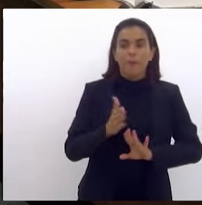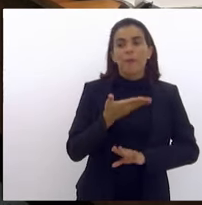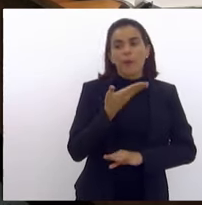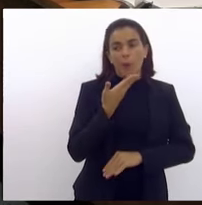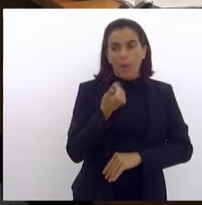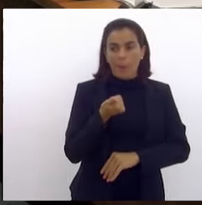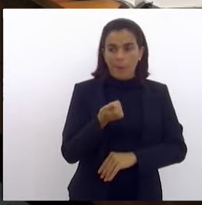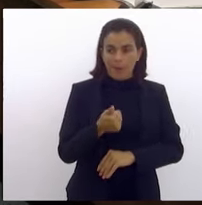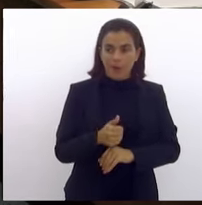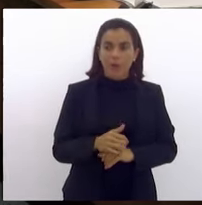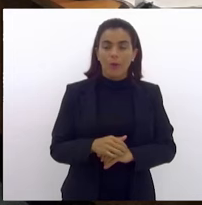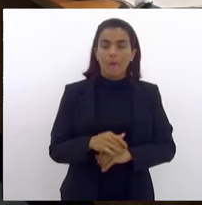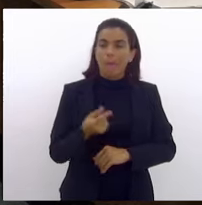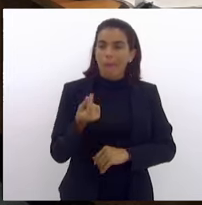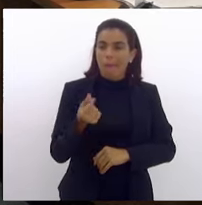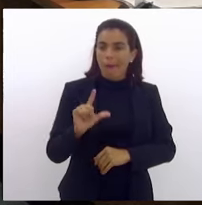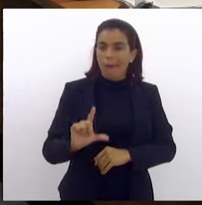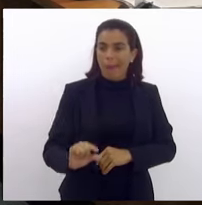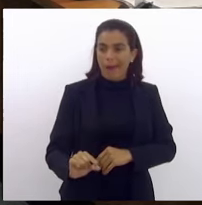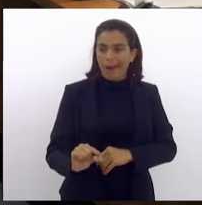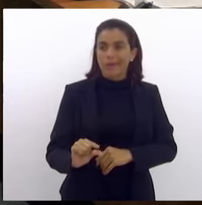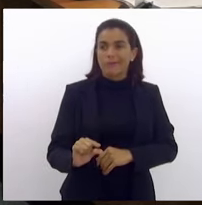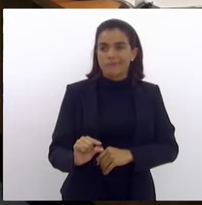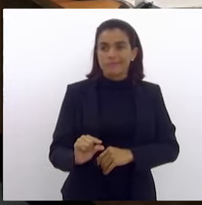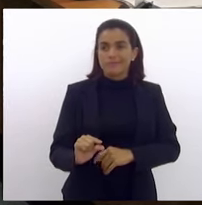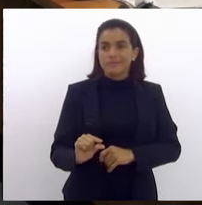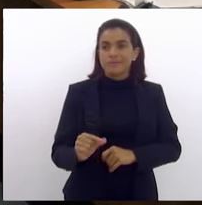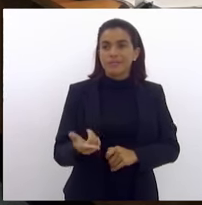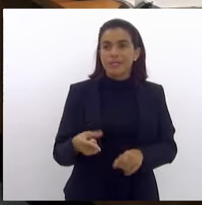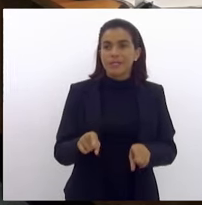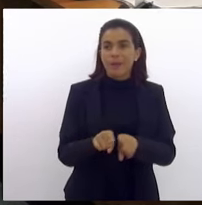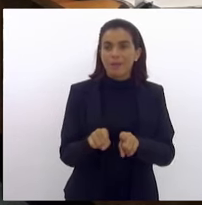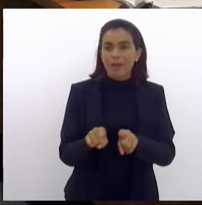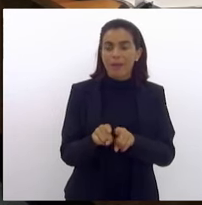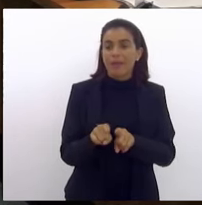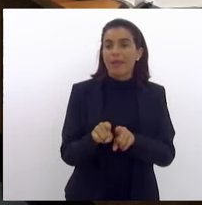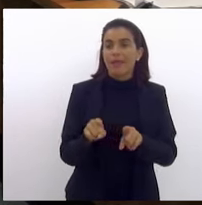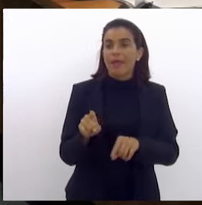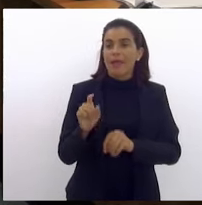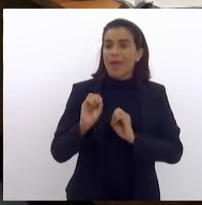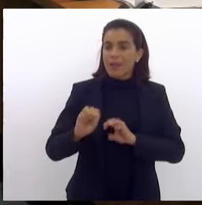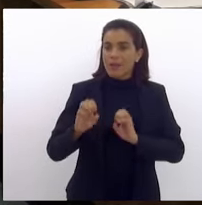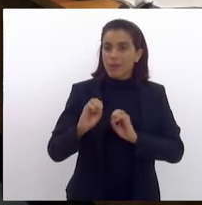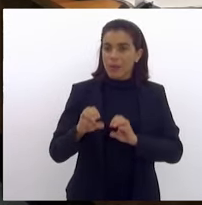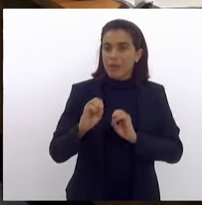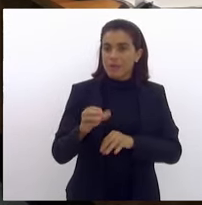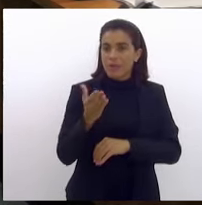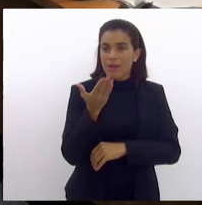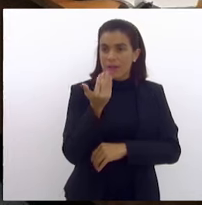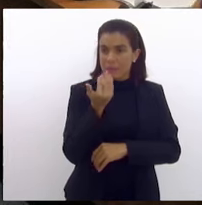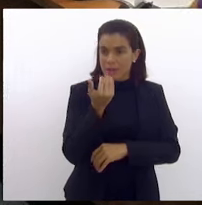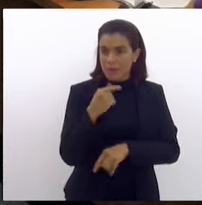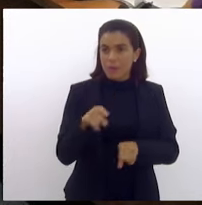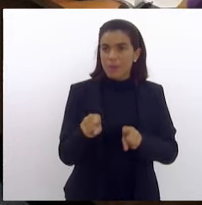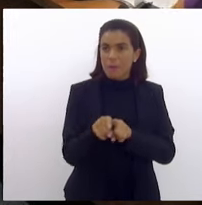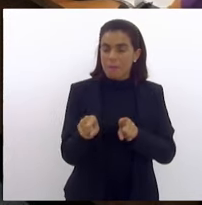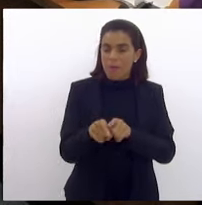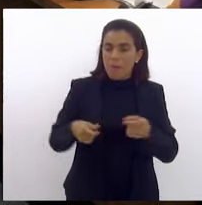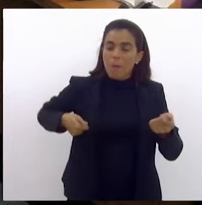efetivo, o mais barato, que depende de educação, inclusive educação alimentar, inclusive banimento de